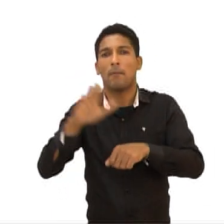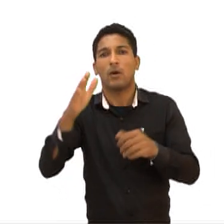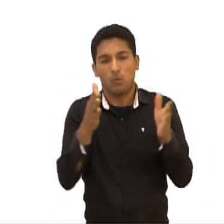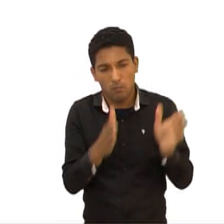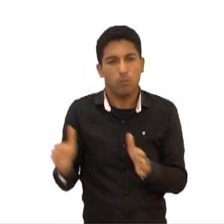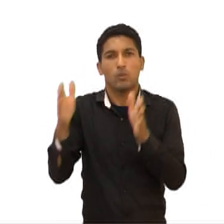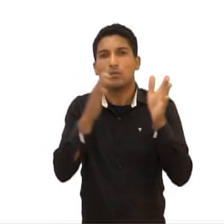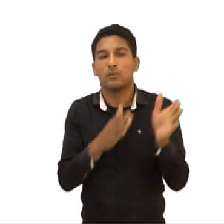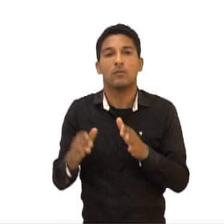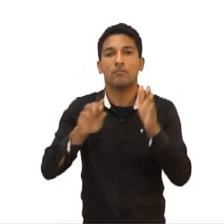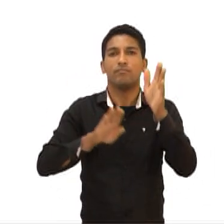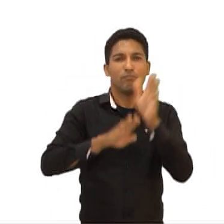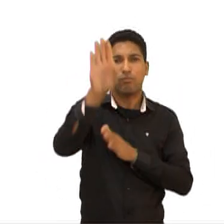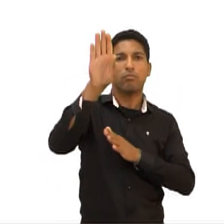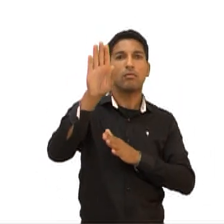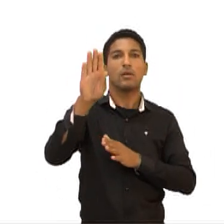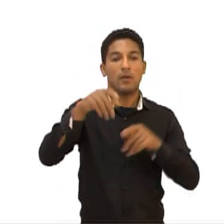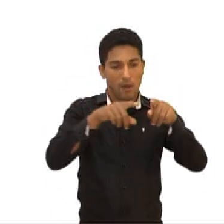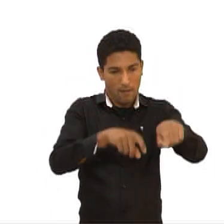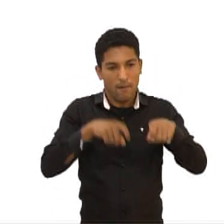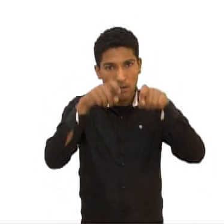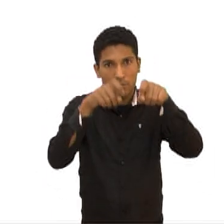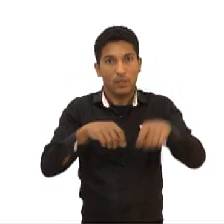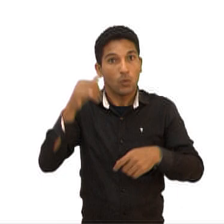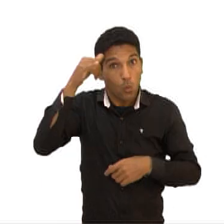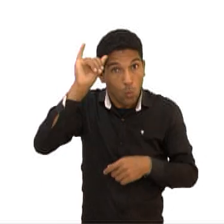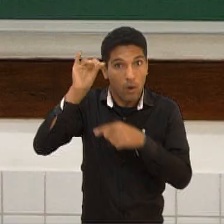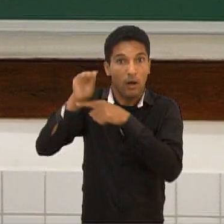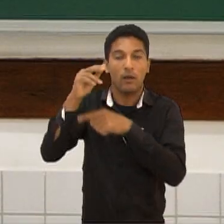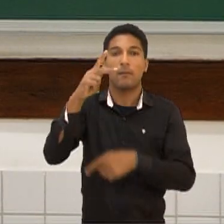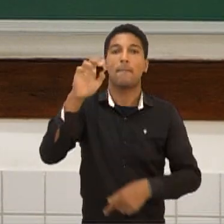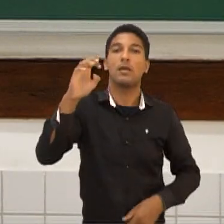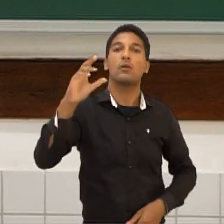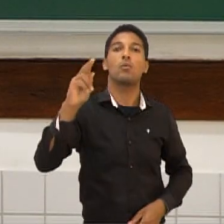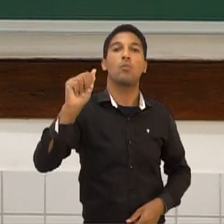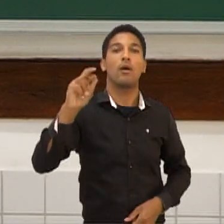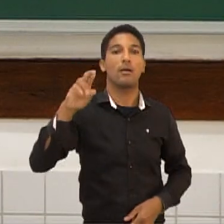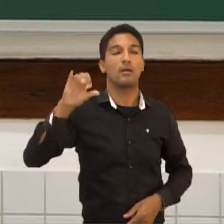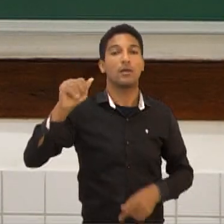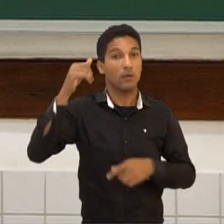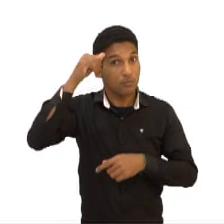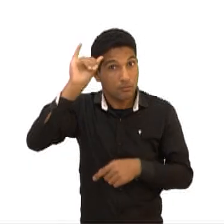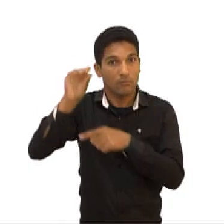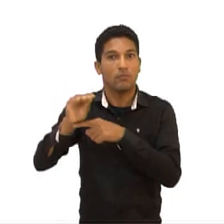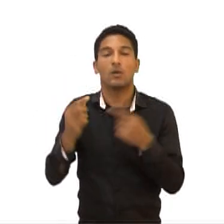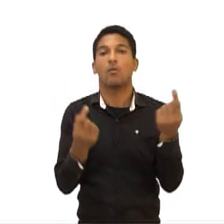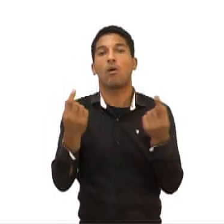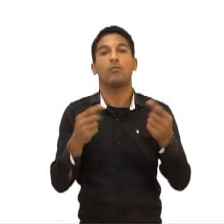Canadá, a China ou a Índia? Vai lá, pessoal, reloginho na tela para vocês aí.